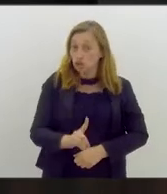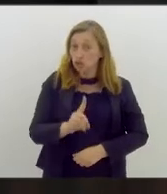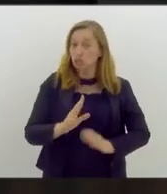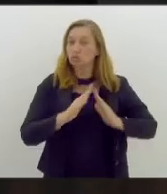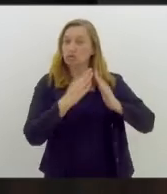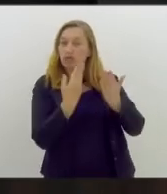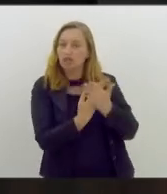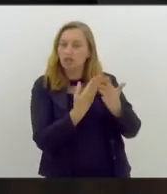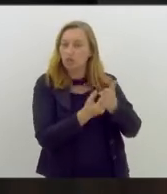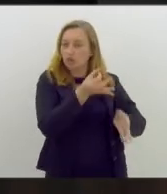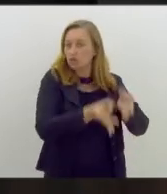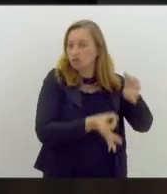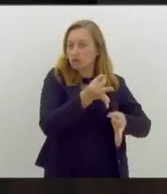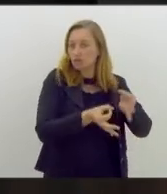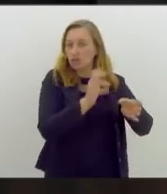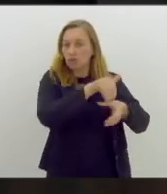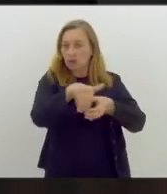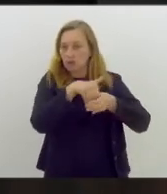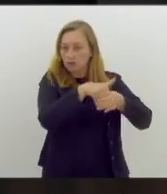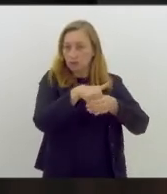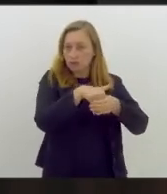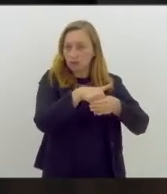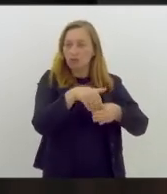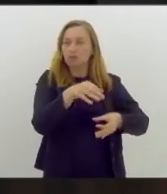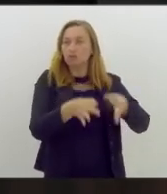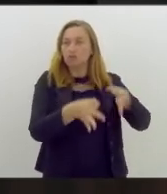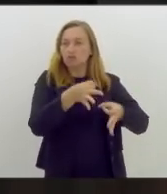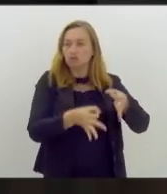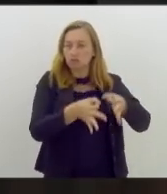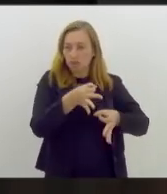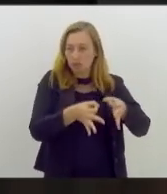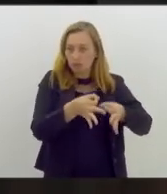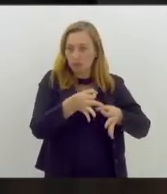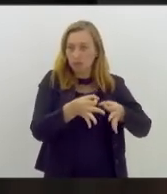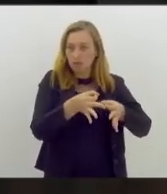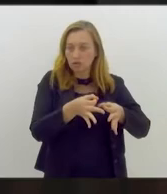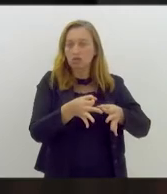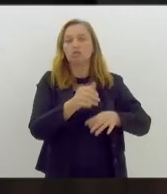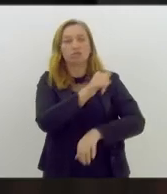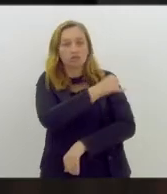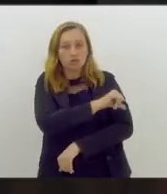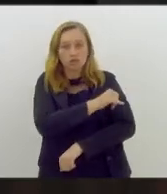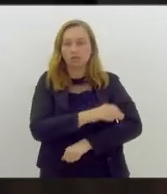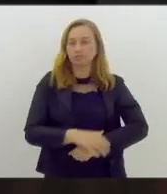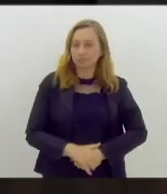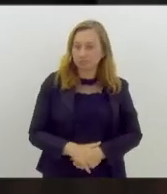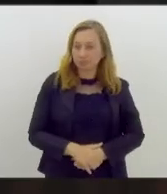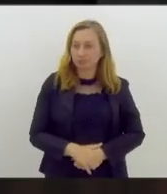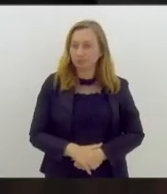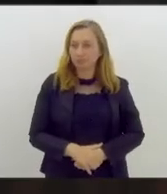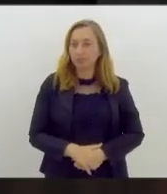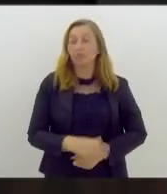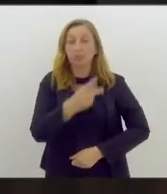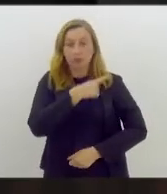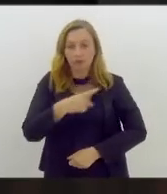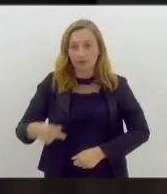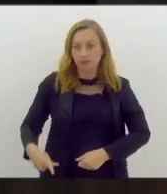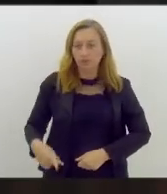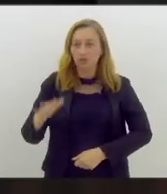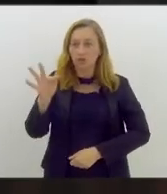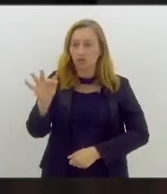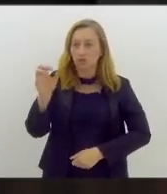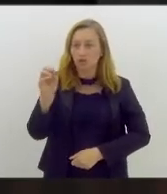Escola Judicial Eleitoral do Tribunal Regional Eleitoral do Rio de Janeiro e de presidente do